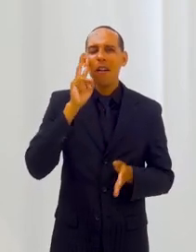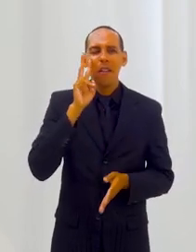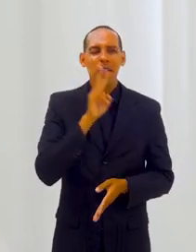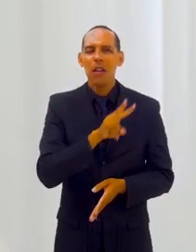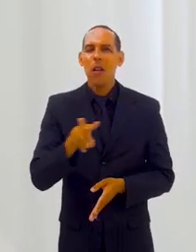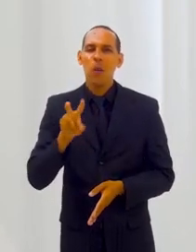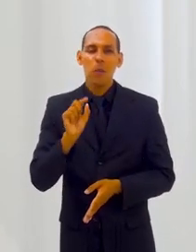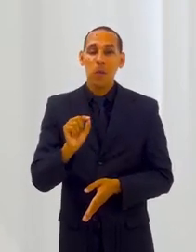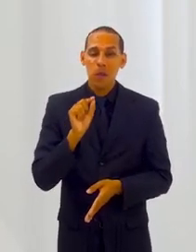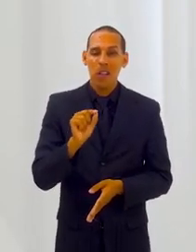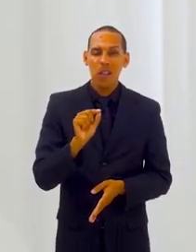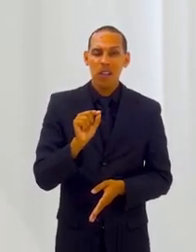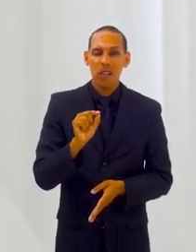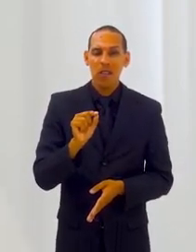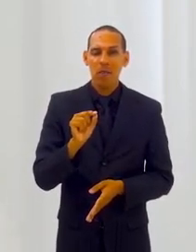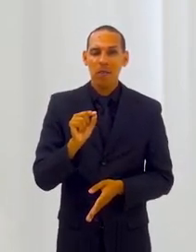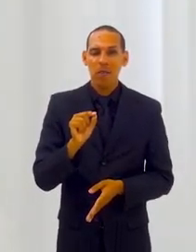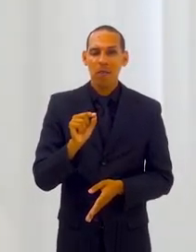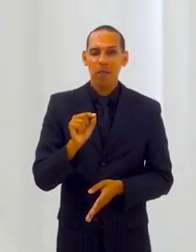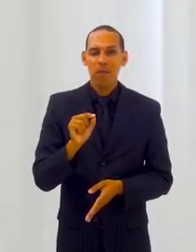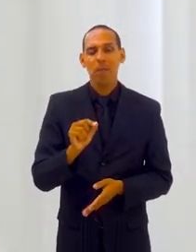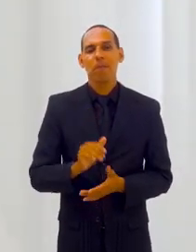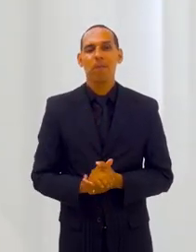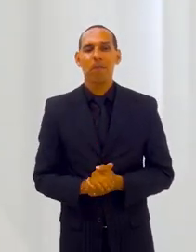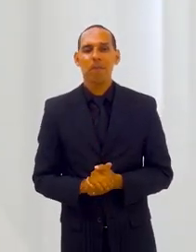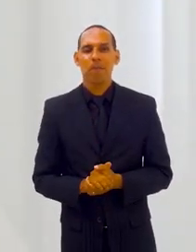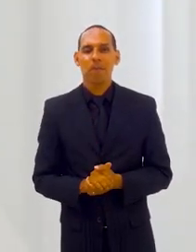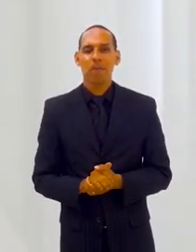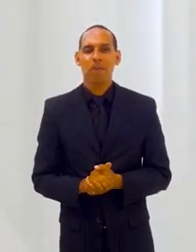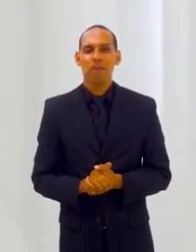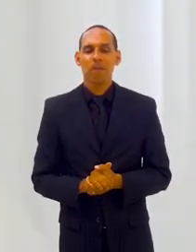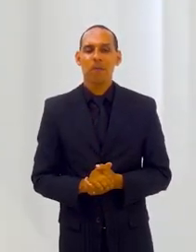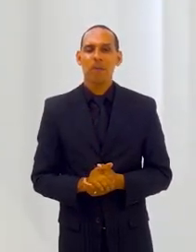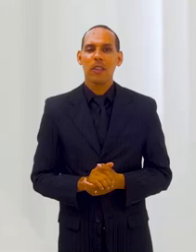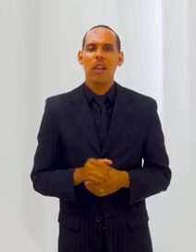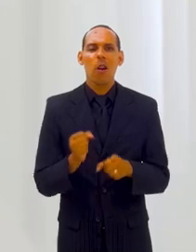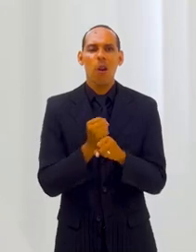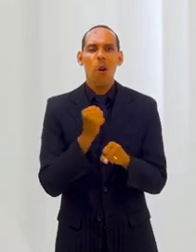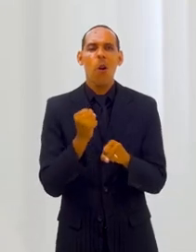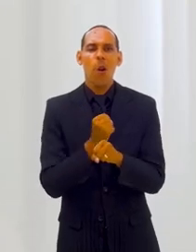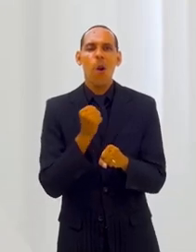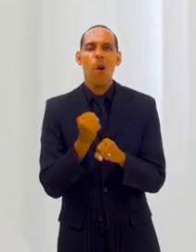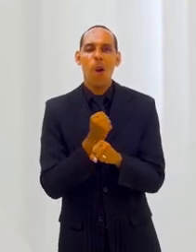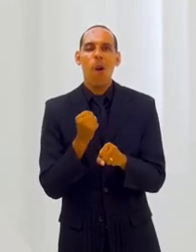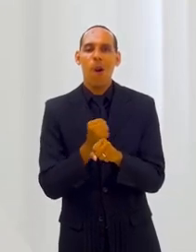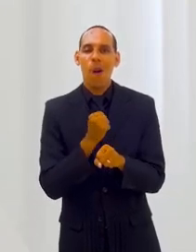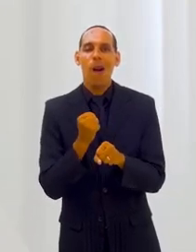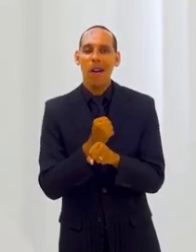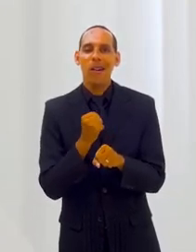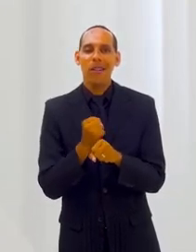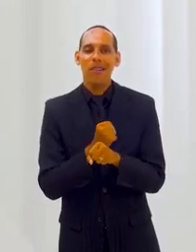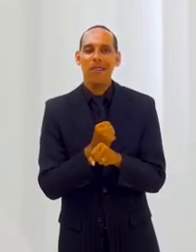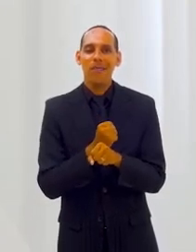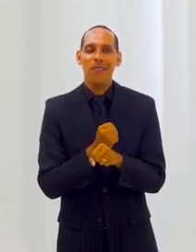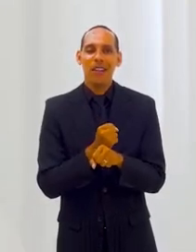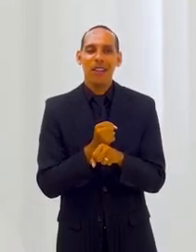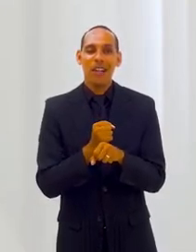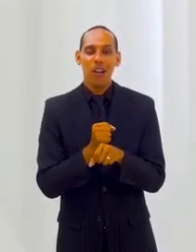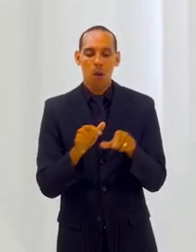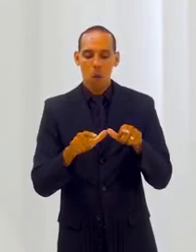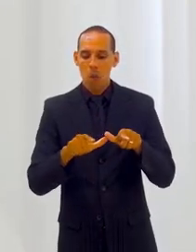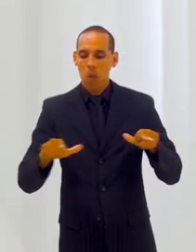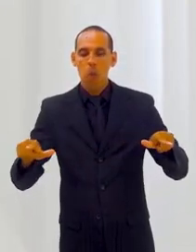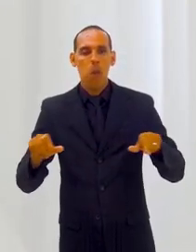não constate, através dos parecigas, né, a execução de obras de recapeamento,